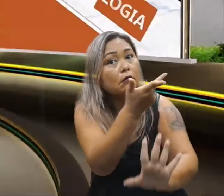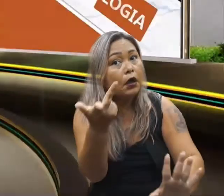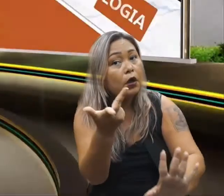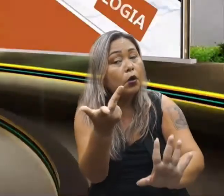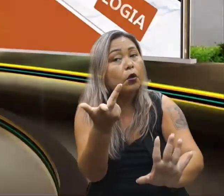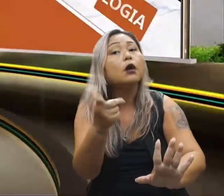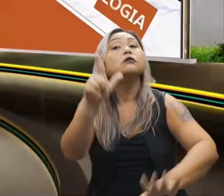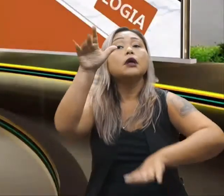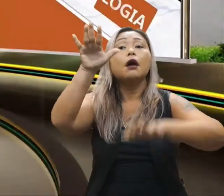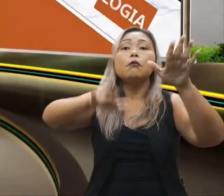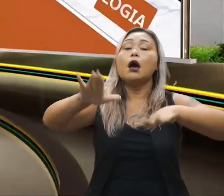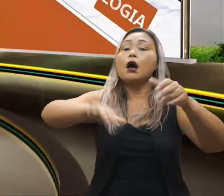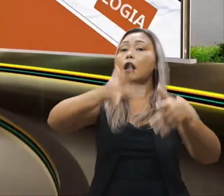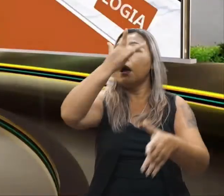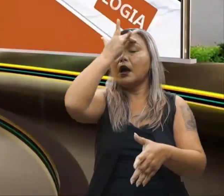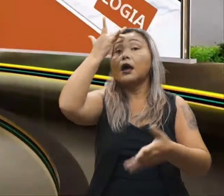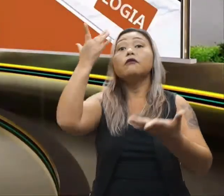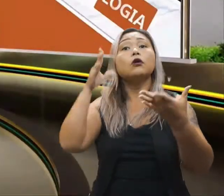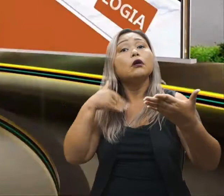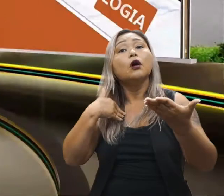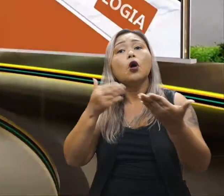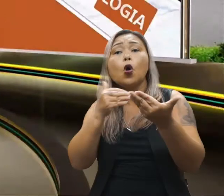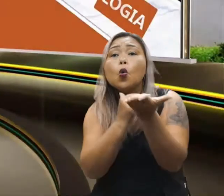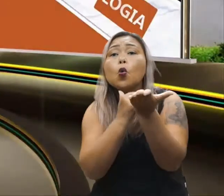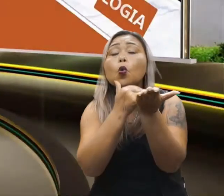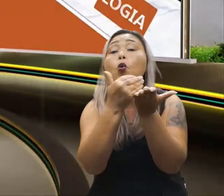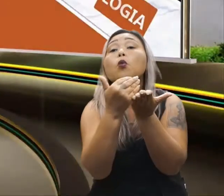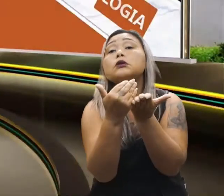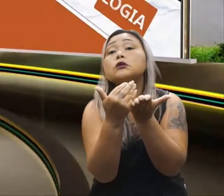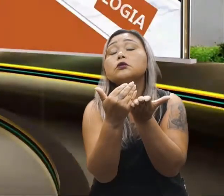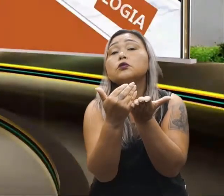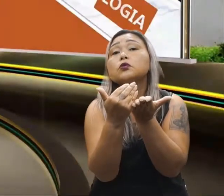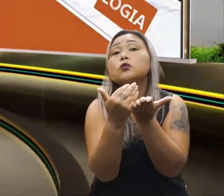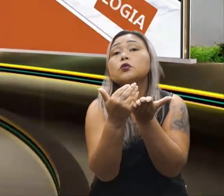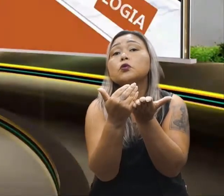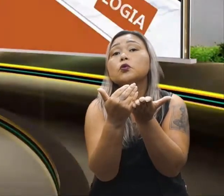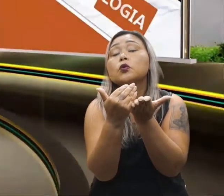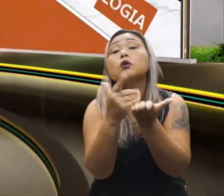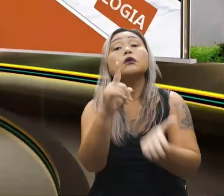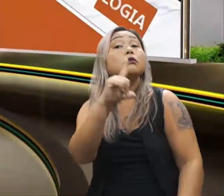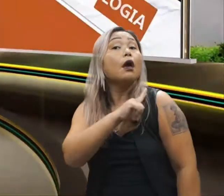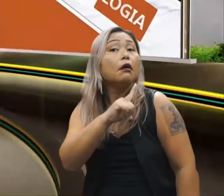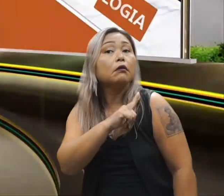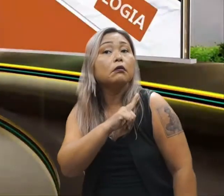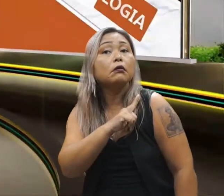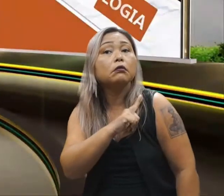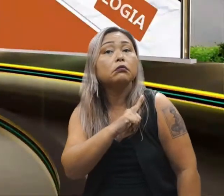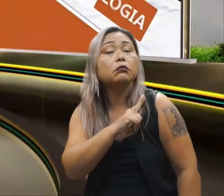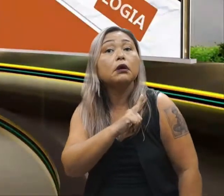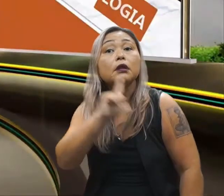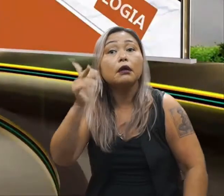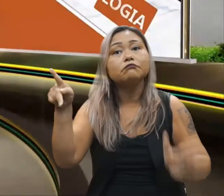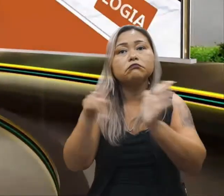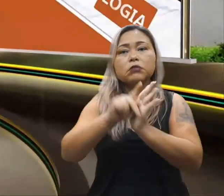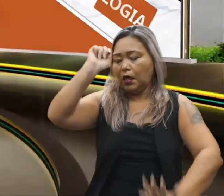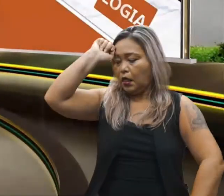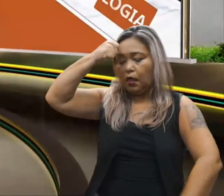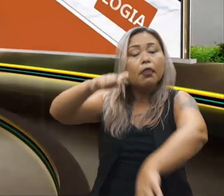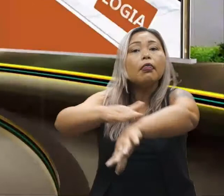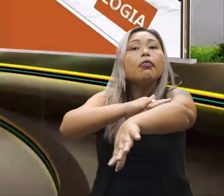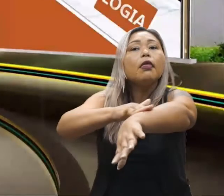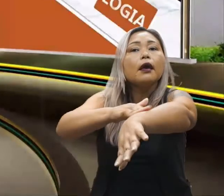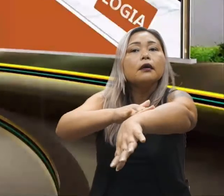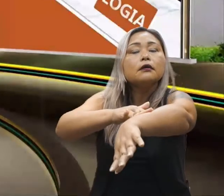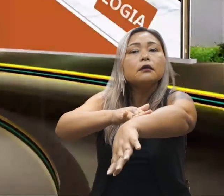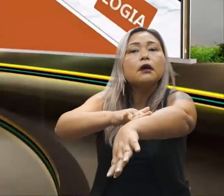muitas pessoas acham que a escravidão começou quando houve a escravidão negra, né?